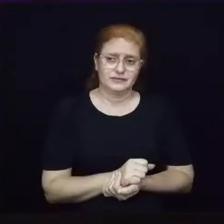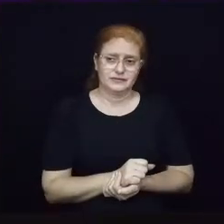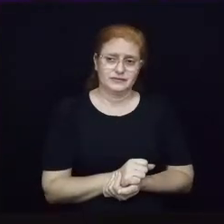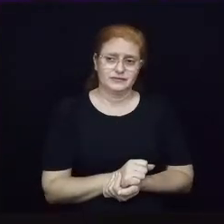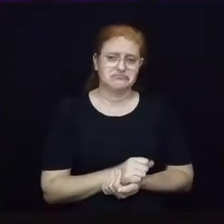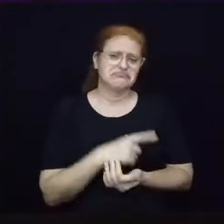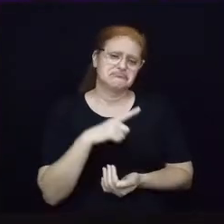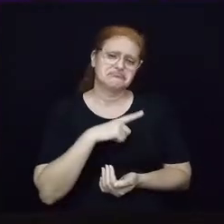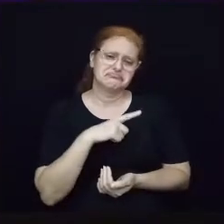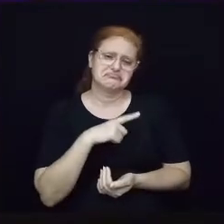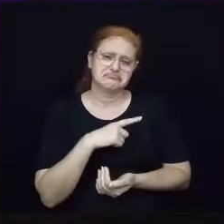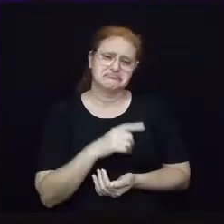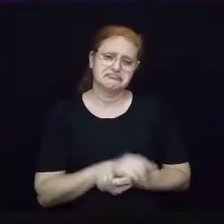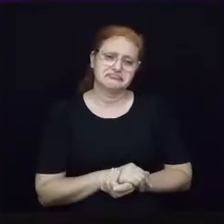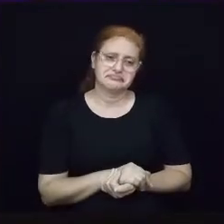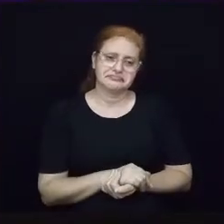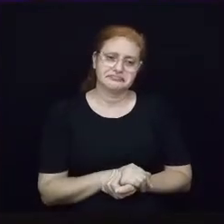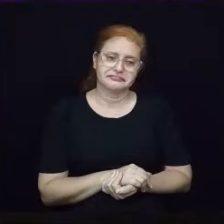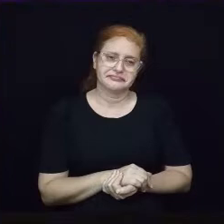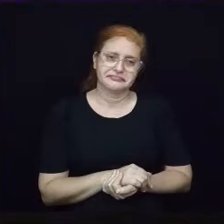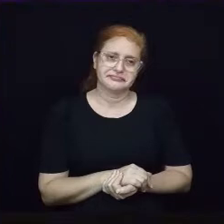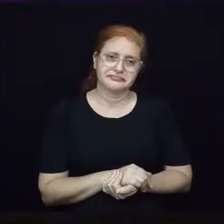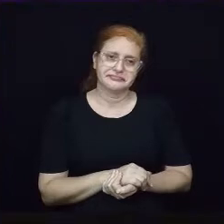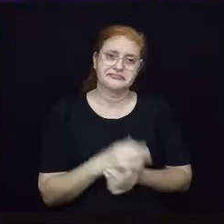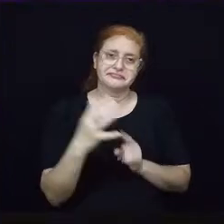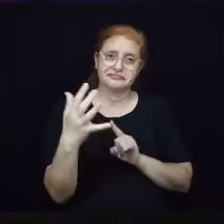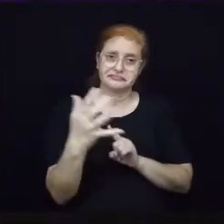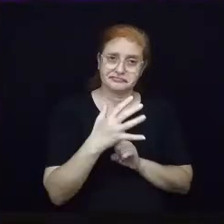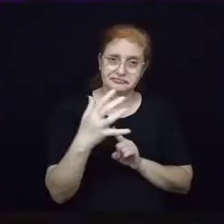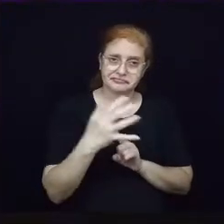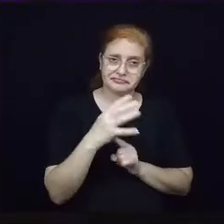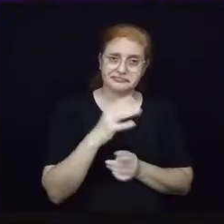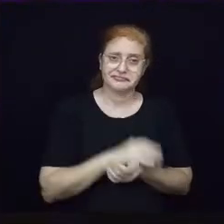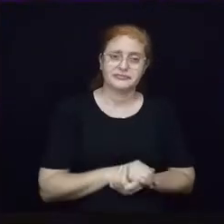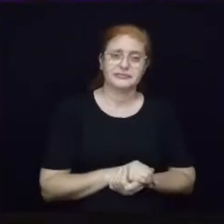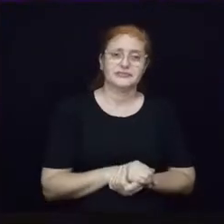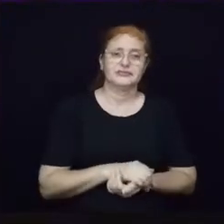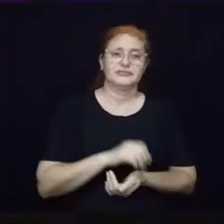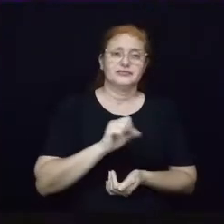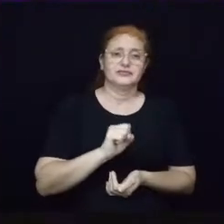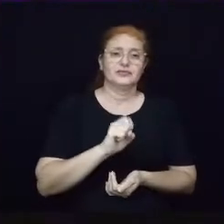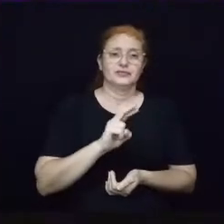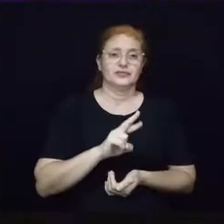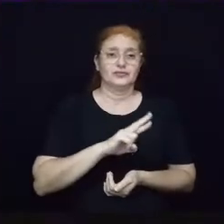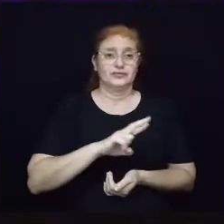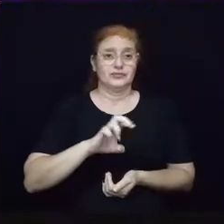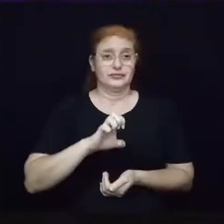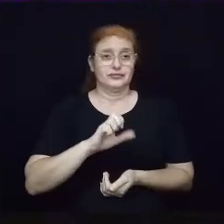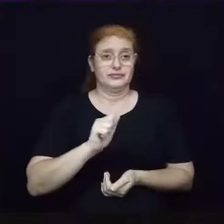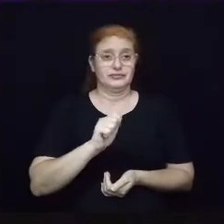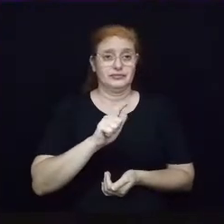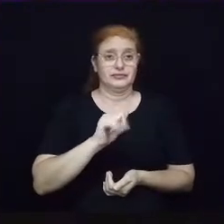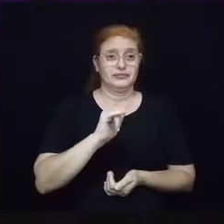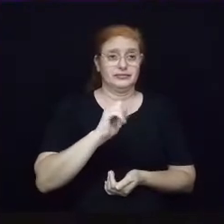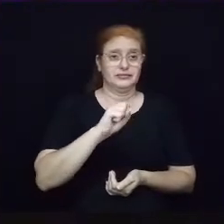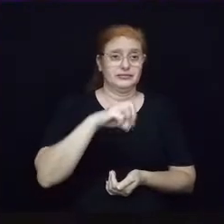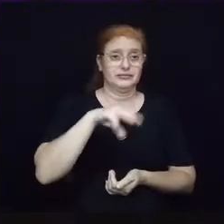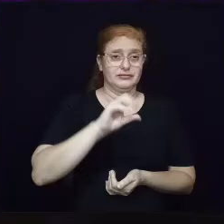elas tinham uma influência daquele surrealismo popular que